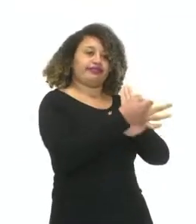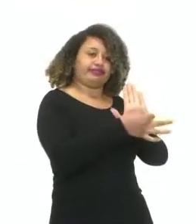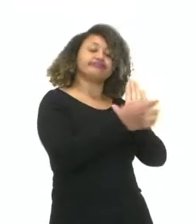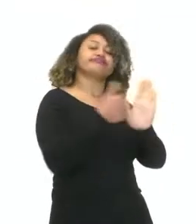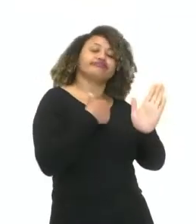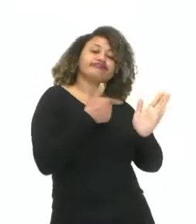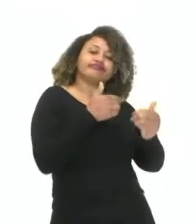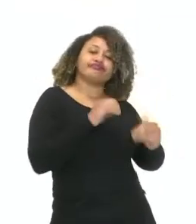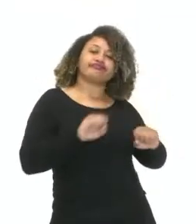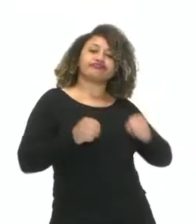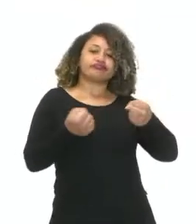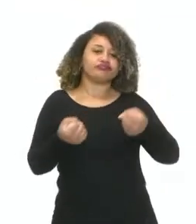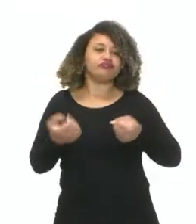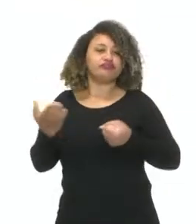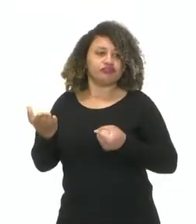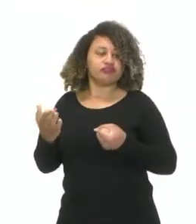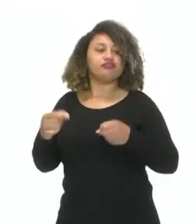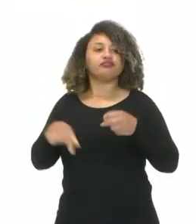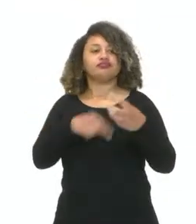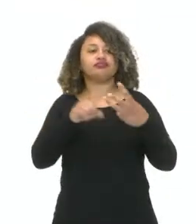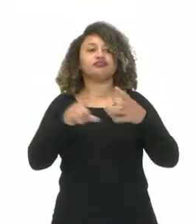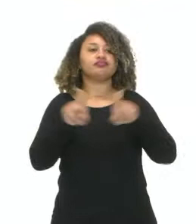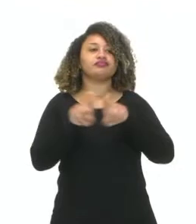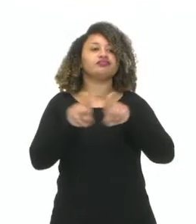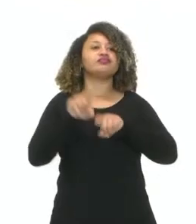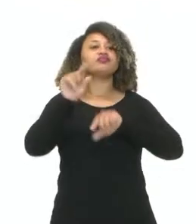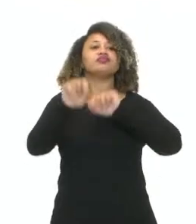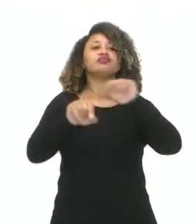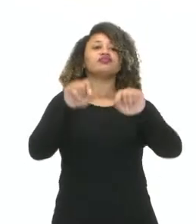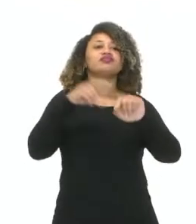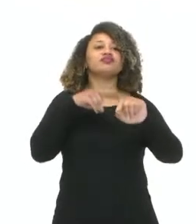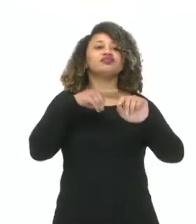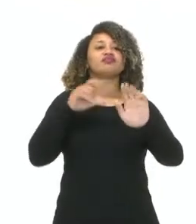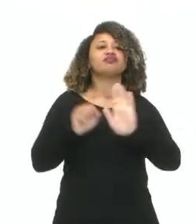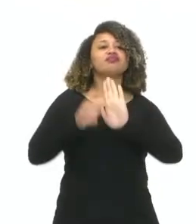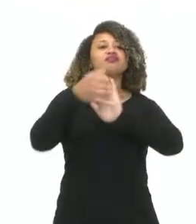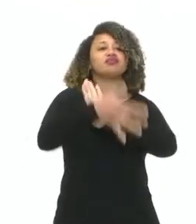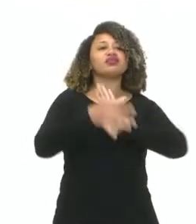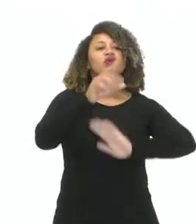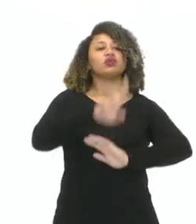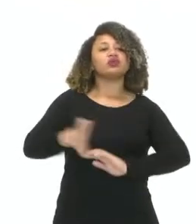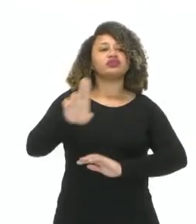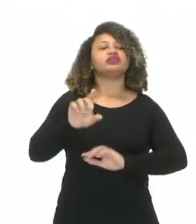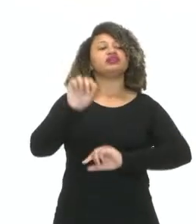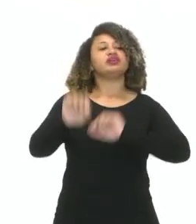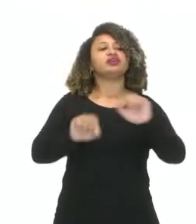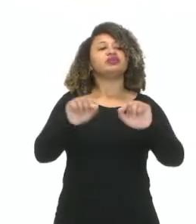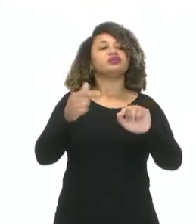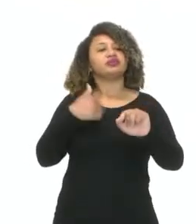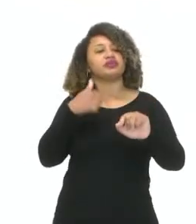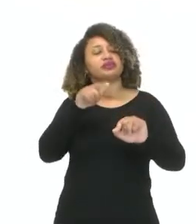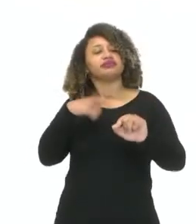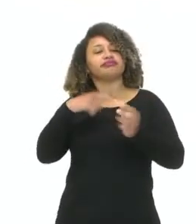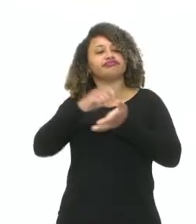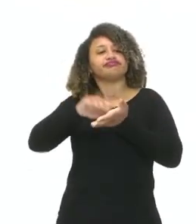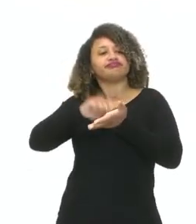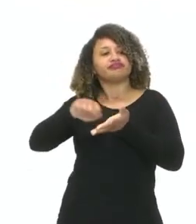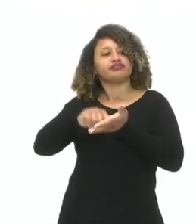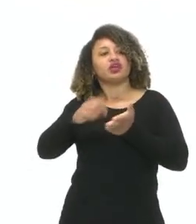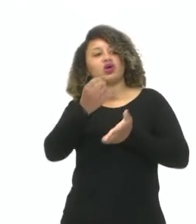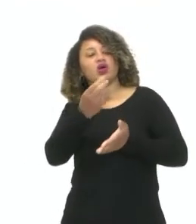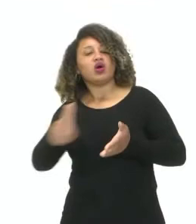E reconhecer o efeito de sentido decorrente da exploração de recursos ortográficos